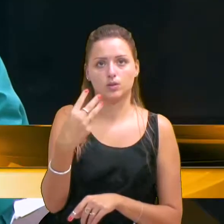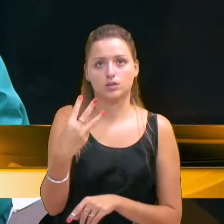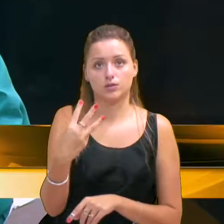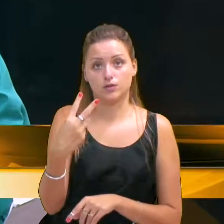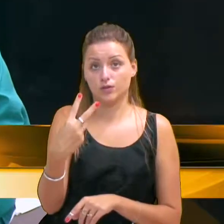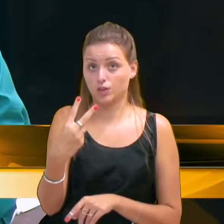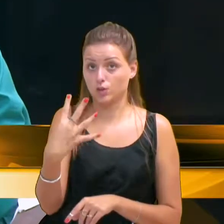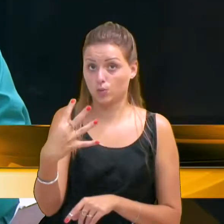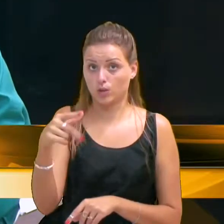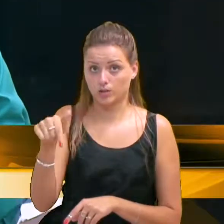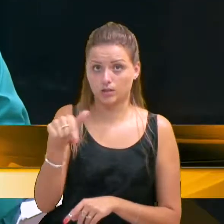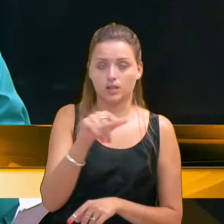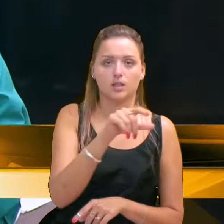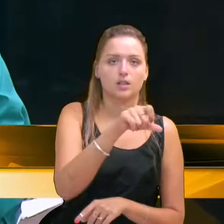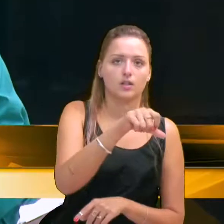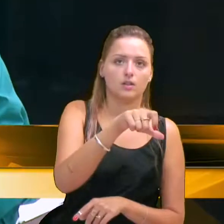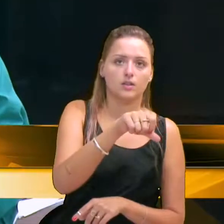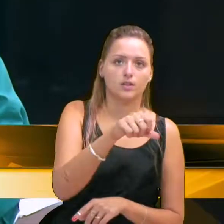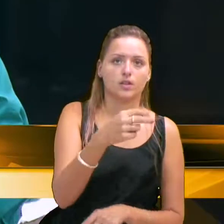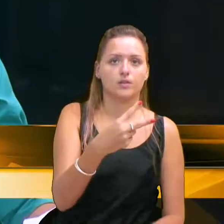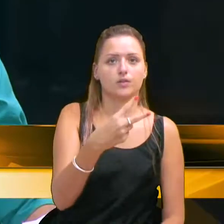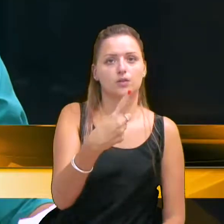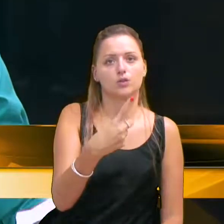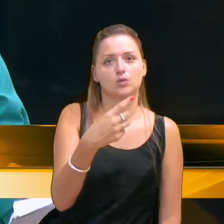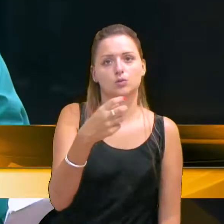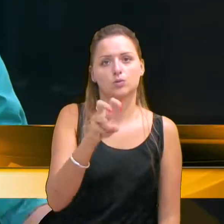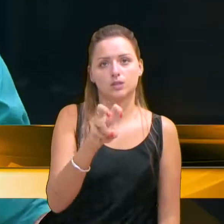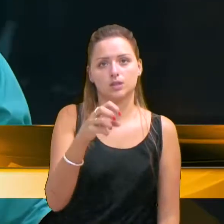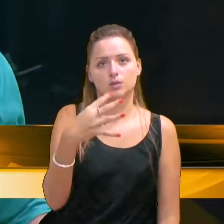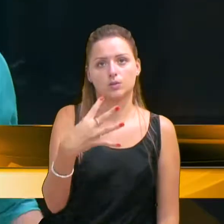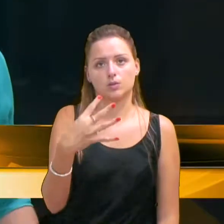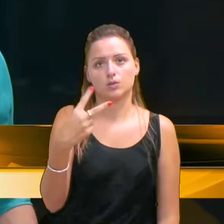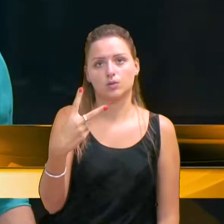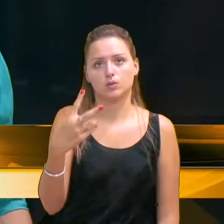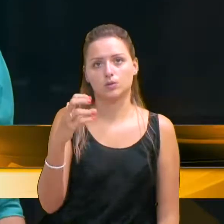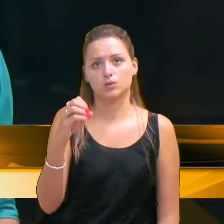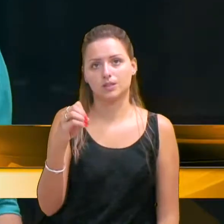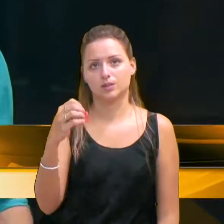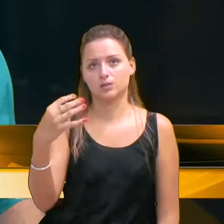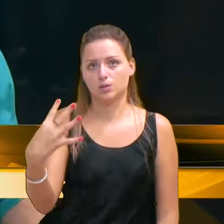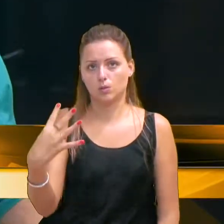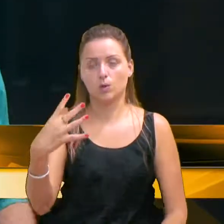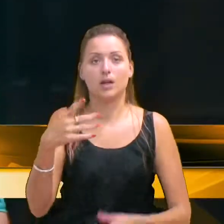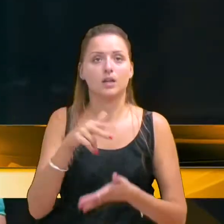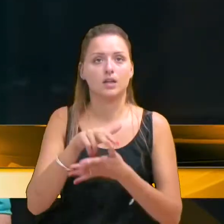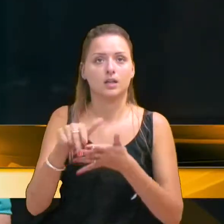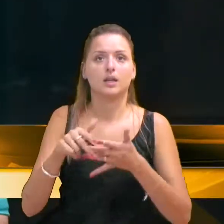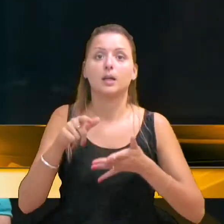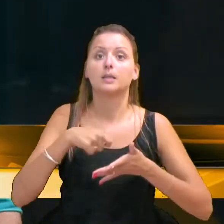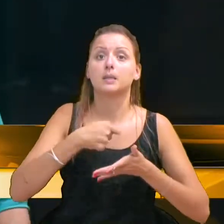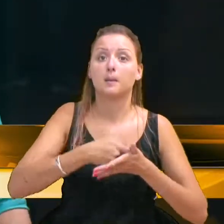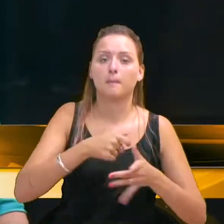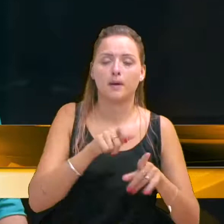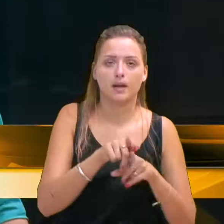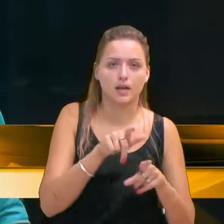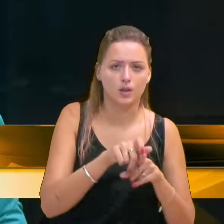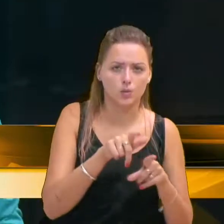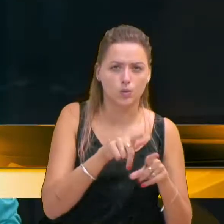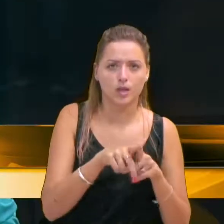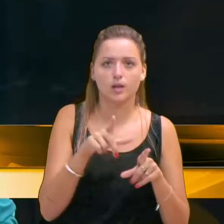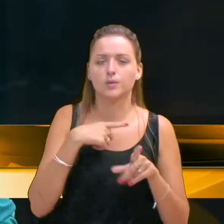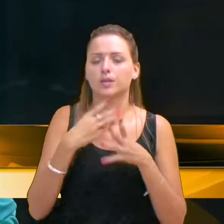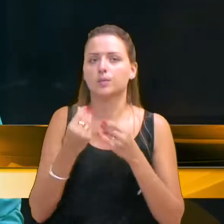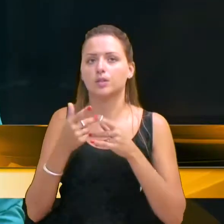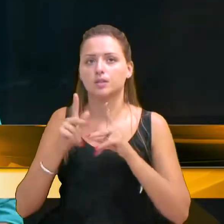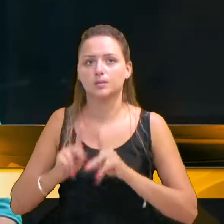9913422447, do seu Luiz 9921 54204. Lá eles têm a casa, eles pagam aluguel, tem várias pessoas que